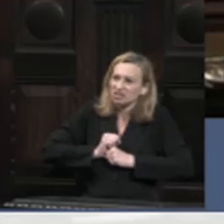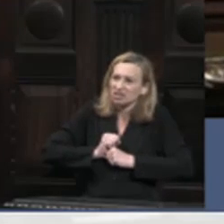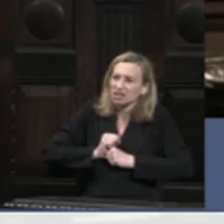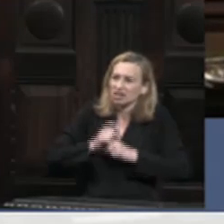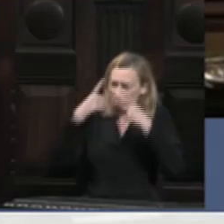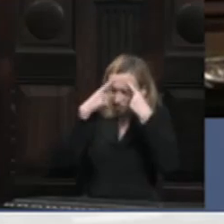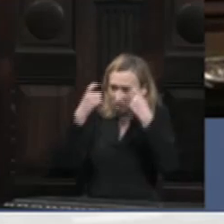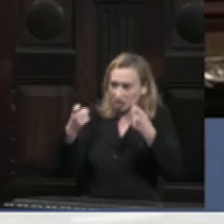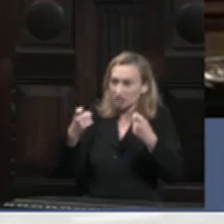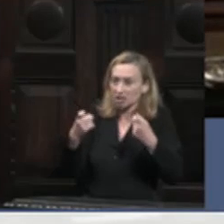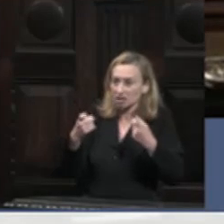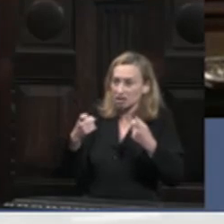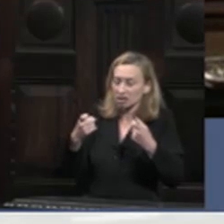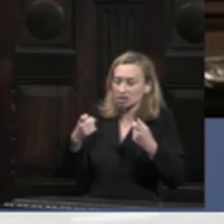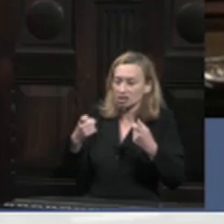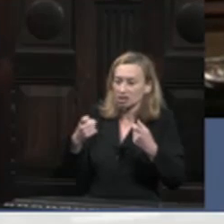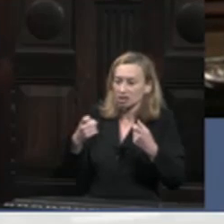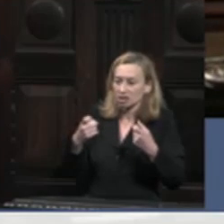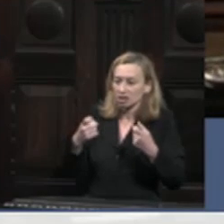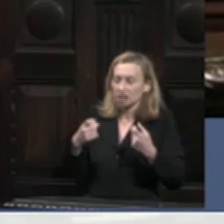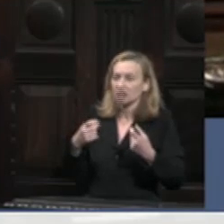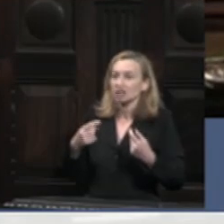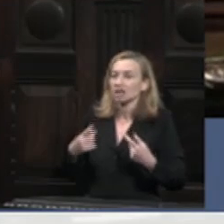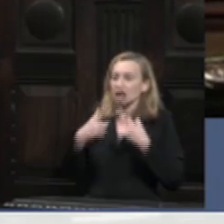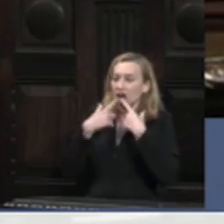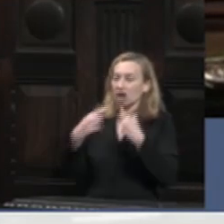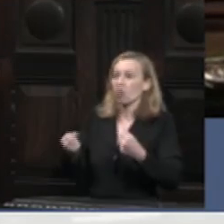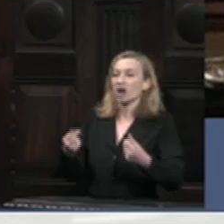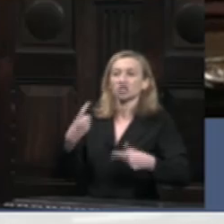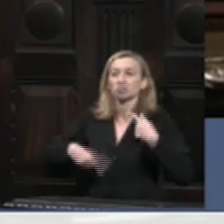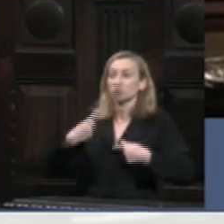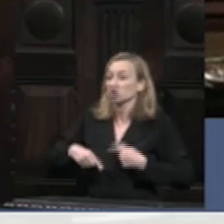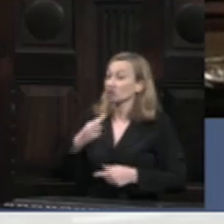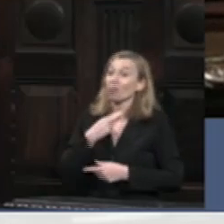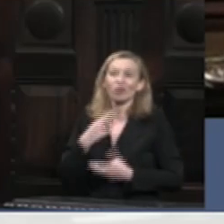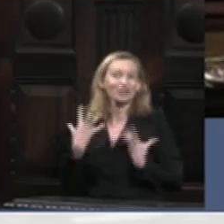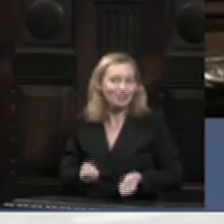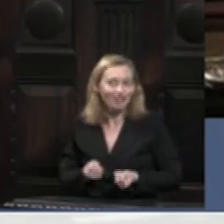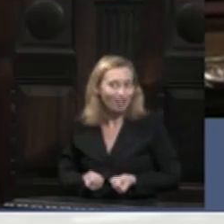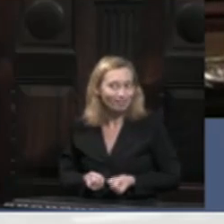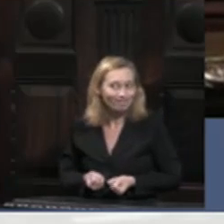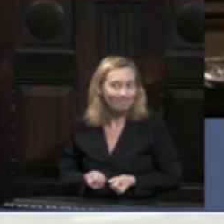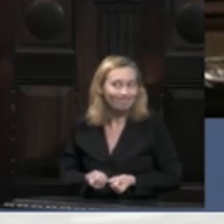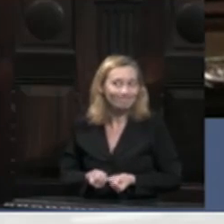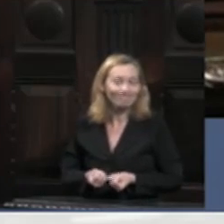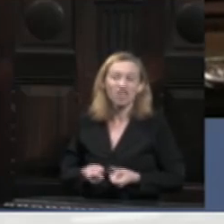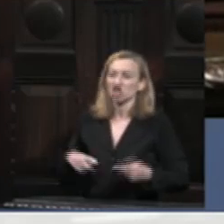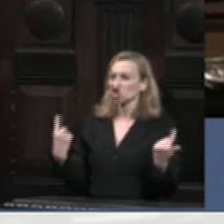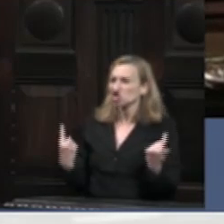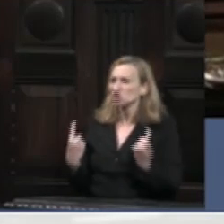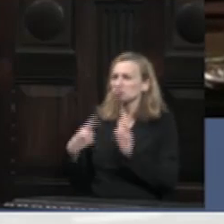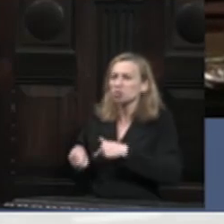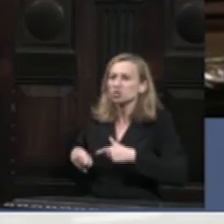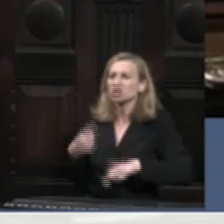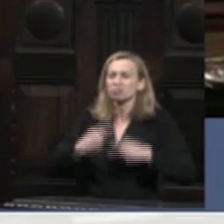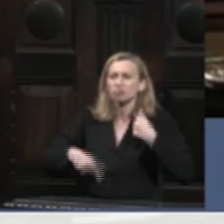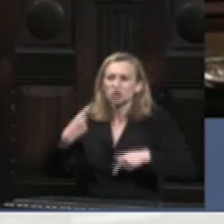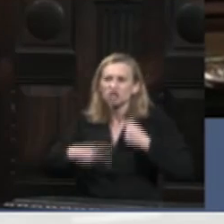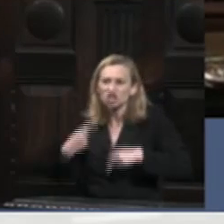como código de comunicação e de relações na vida política. Assim se referiu, deputada Marta Rocha, de maneira